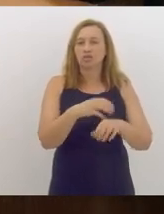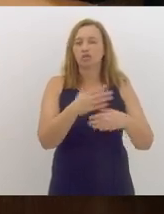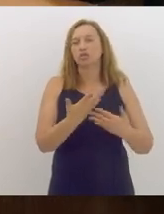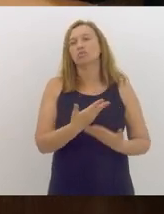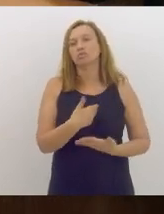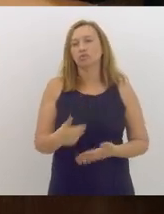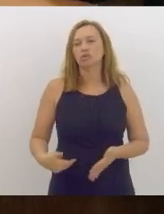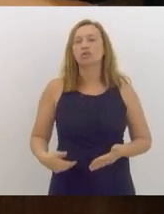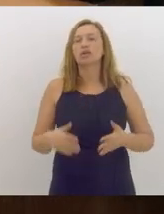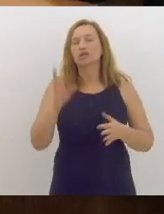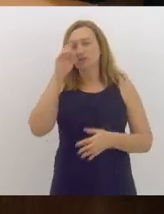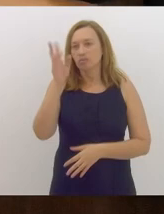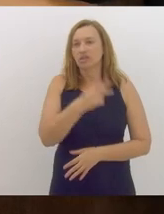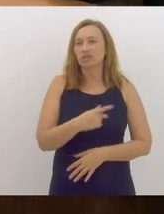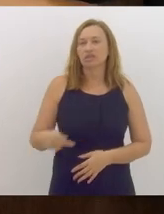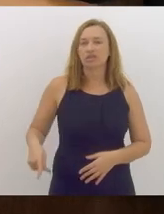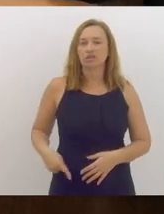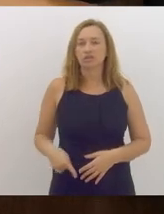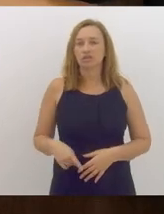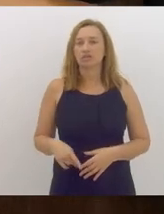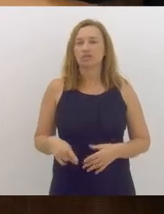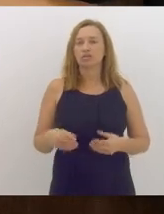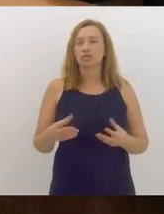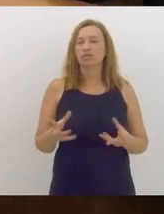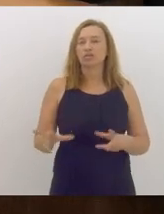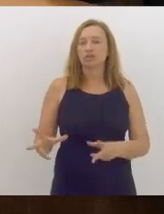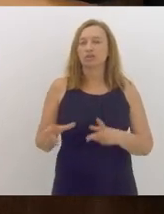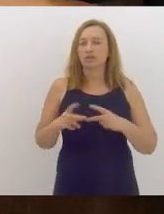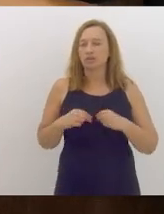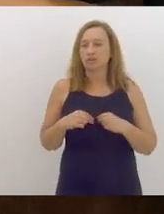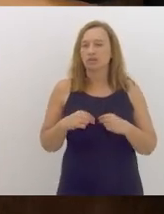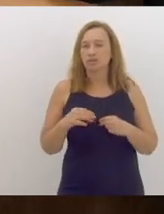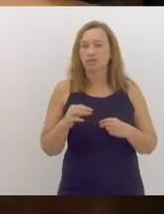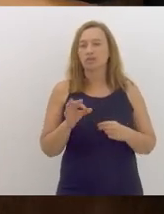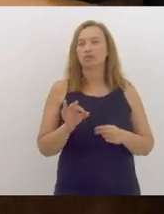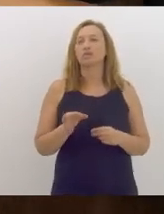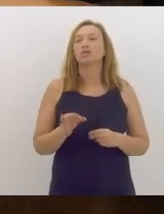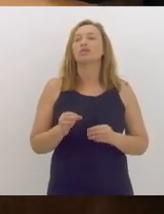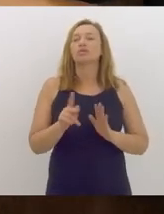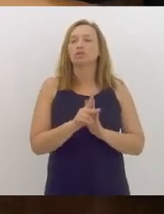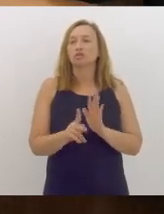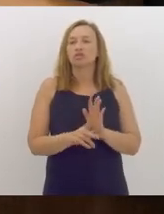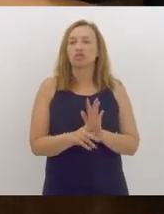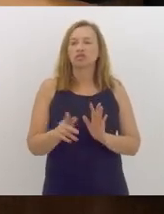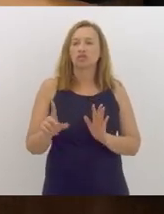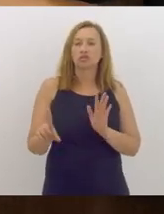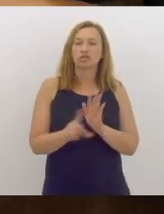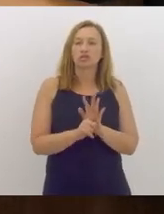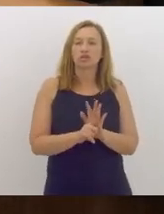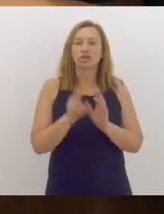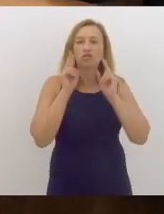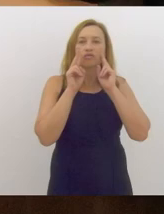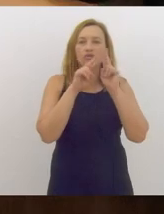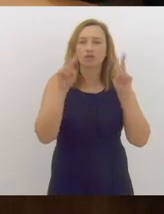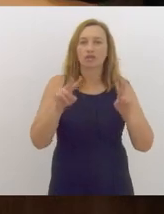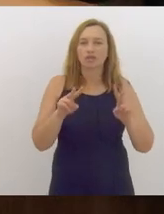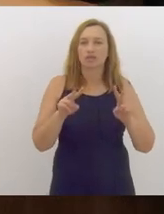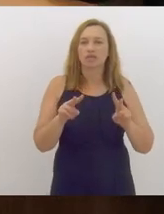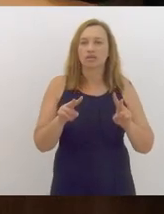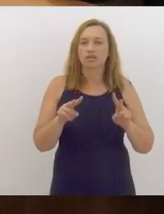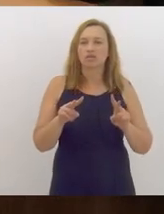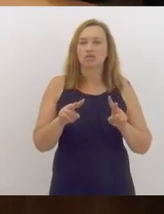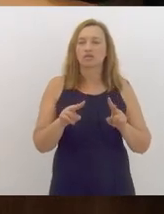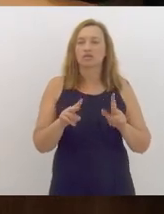presidente, no mérito, indubitável a justeza do projeto de lei, que visa dar